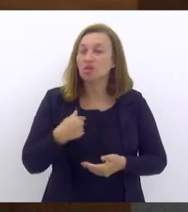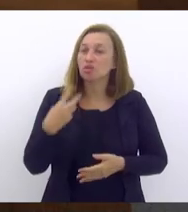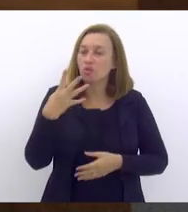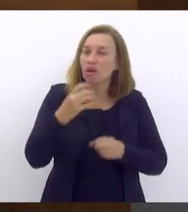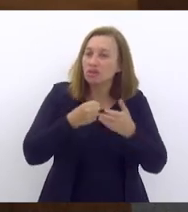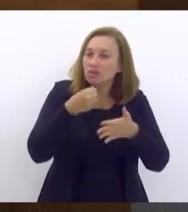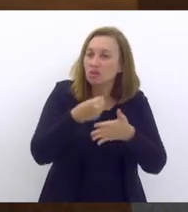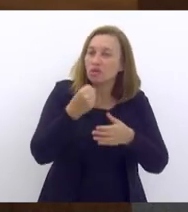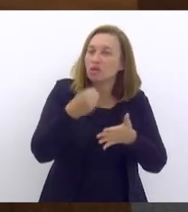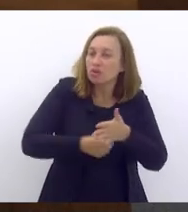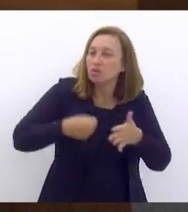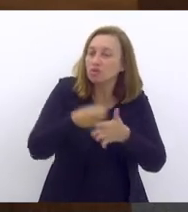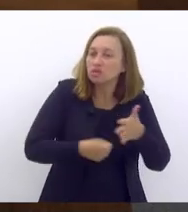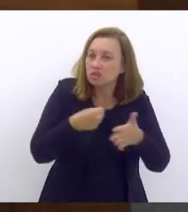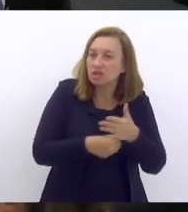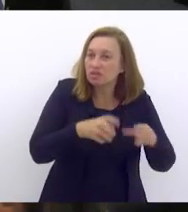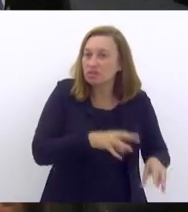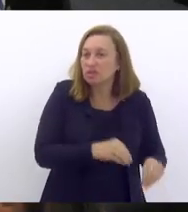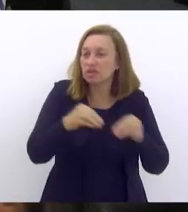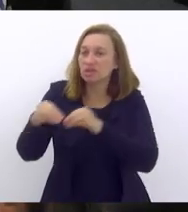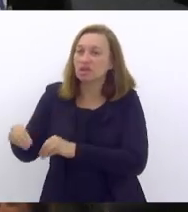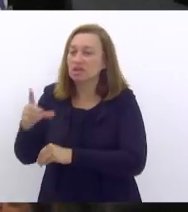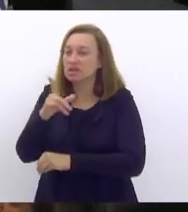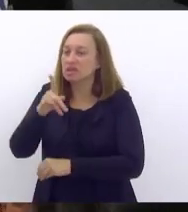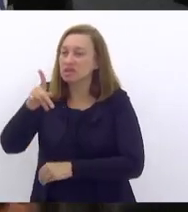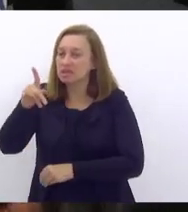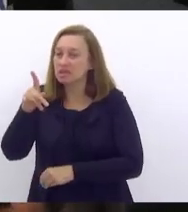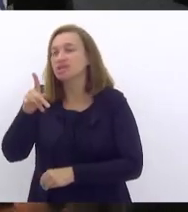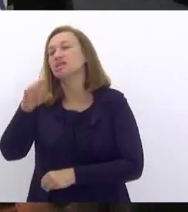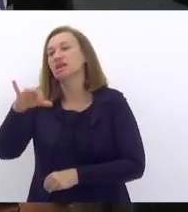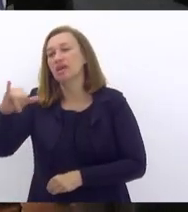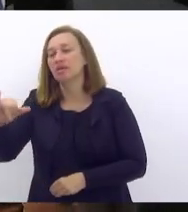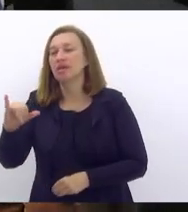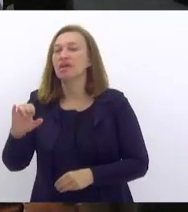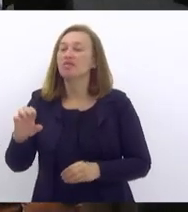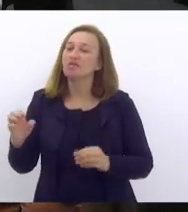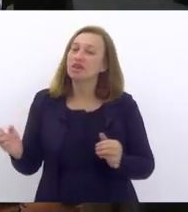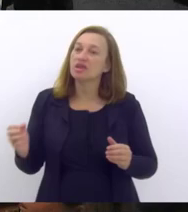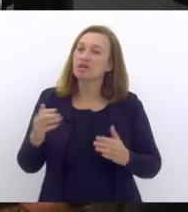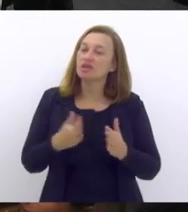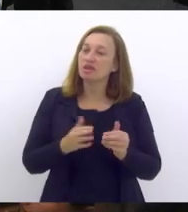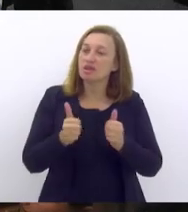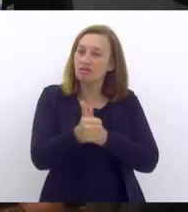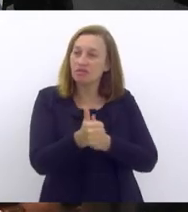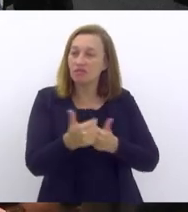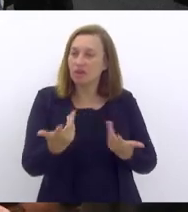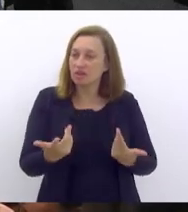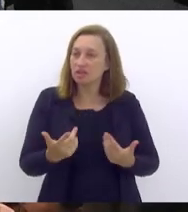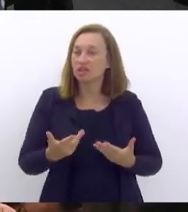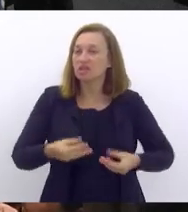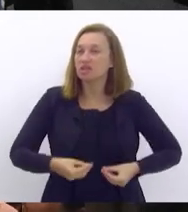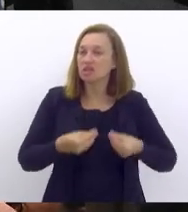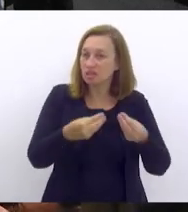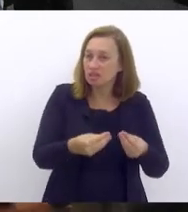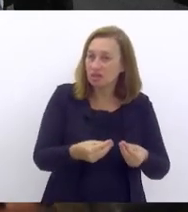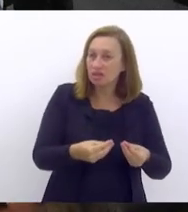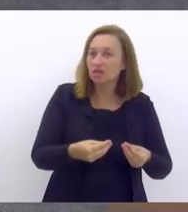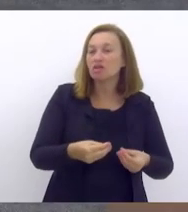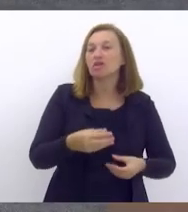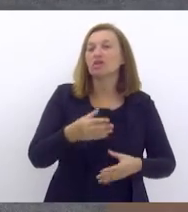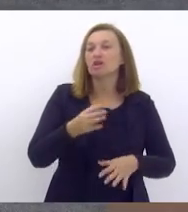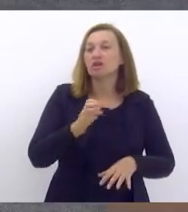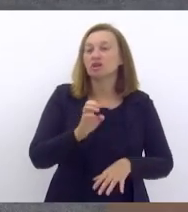seja transferida para o CIEP, que fica em frente, do outro lado da rua, tinha sido cedido para o Colégio Pedro II, foi devolvido para o